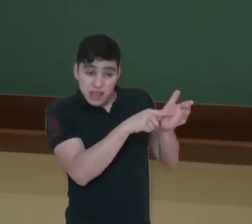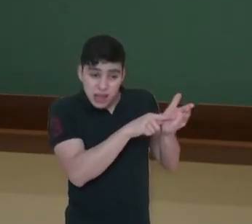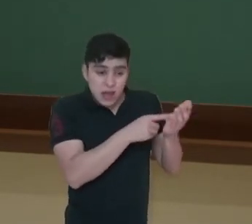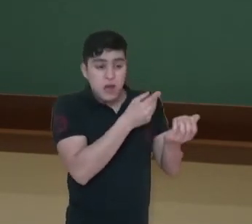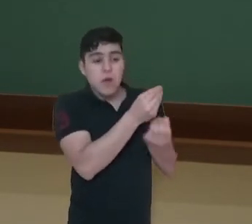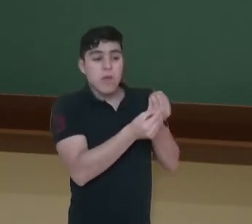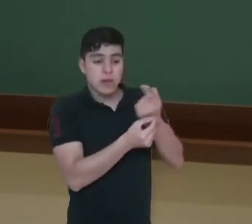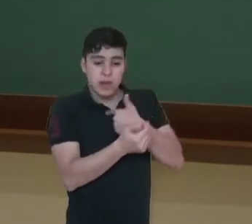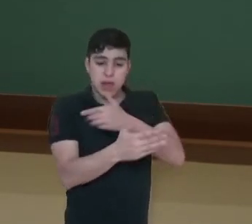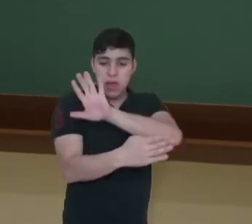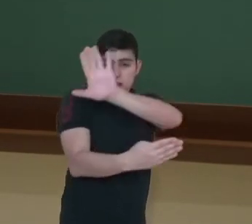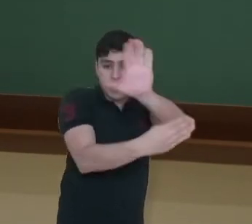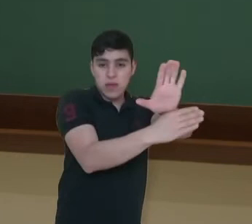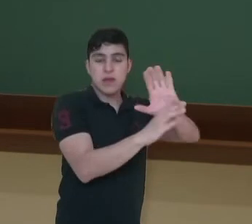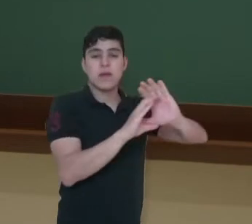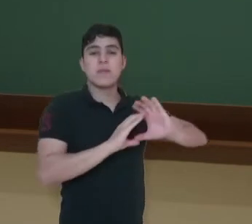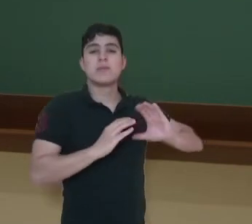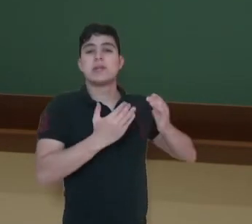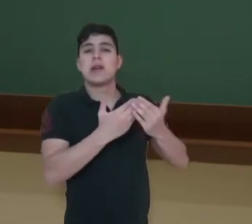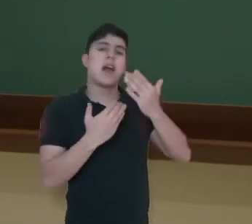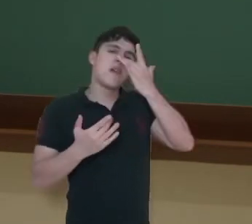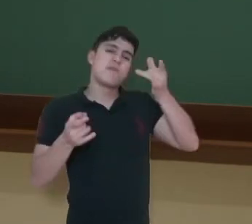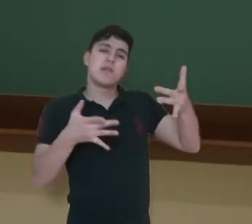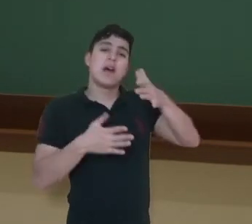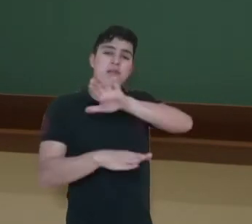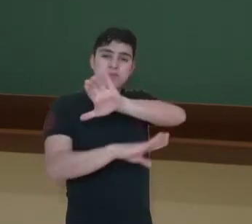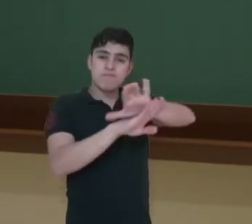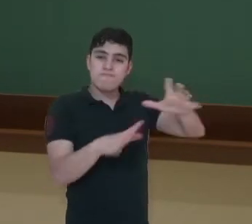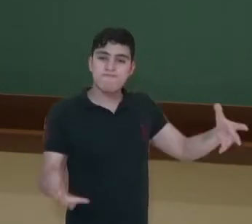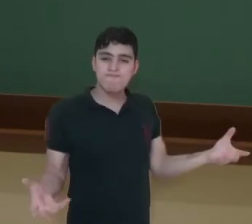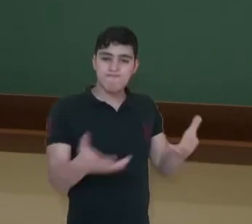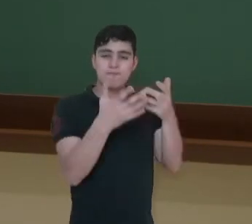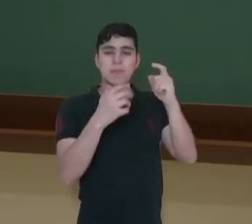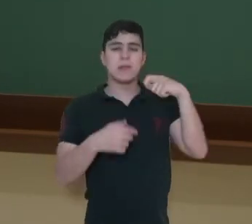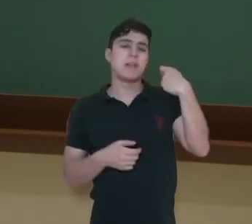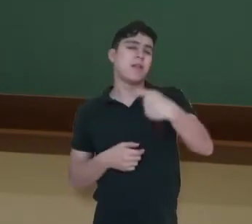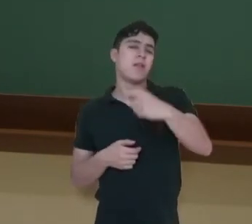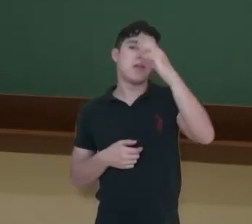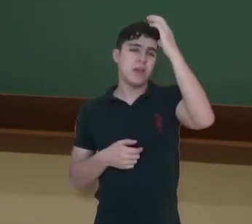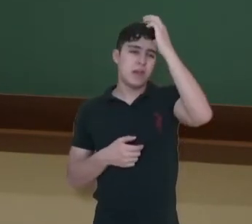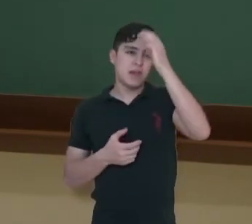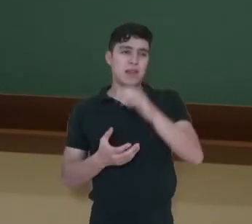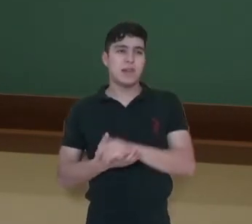que eles podem fazer para aquelas comunidades abandonadas. Então ele traz essa questão da conscientização.